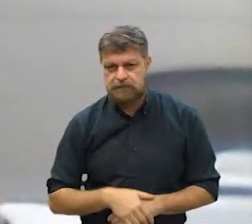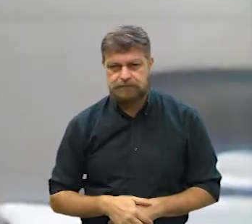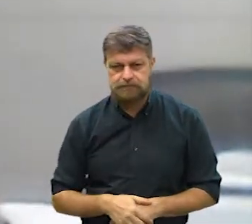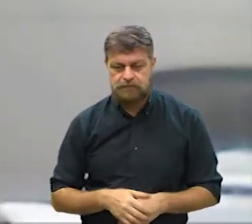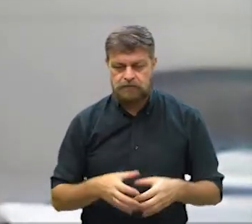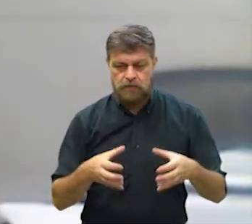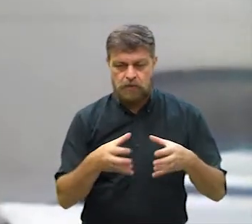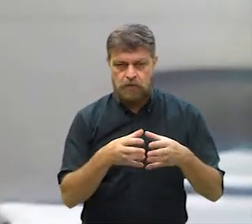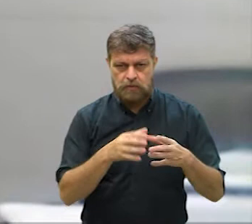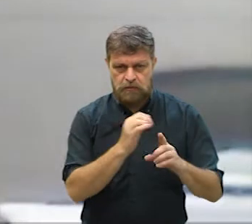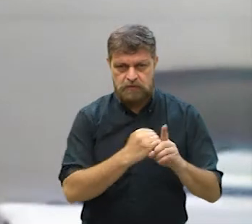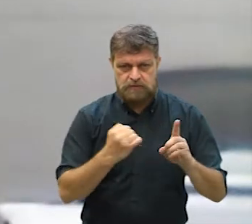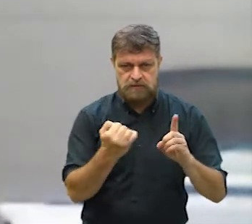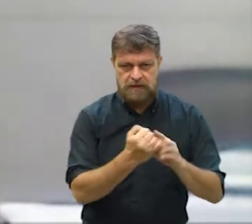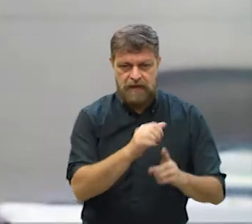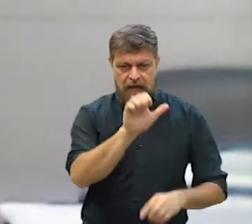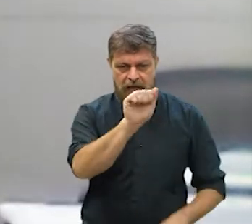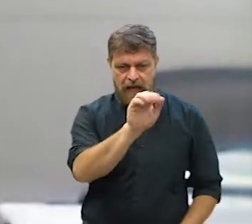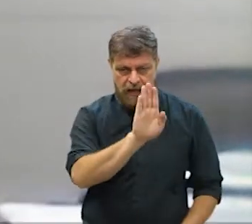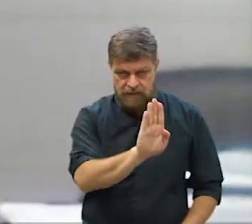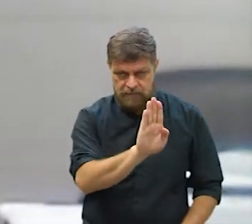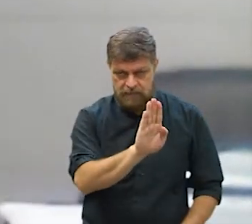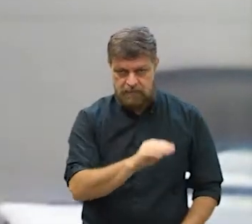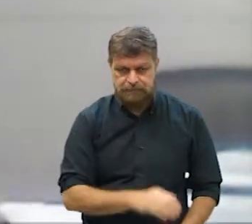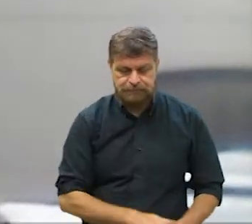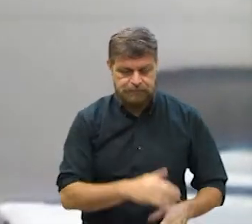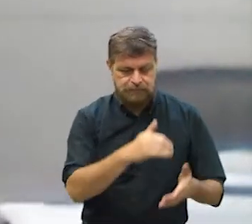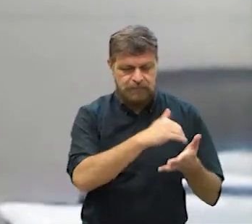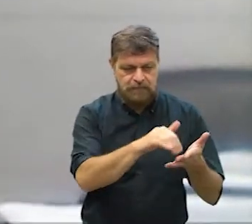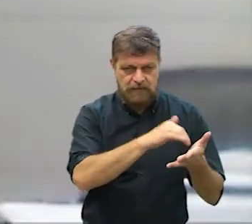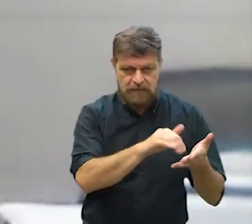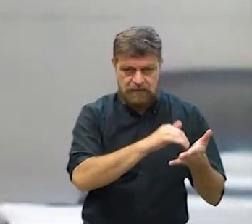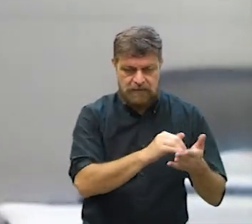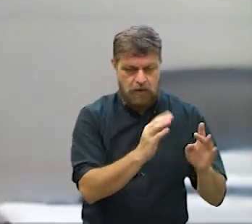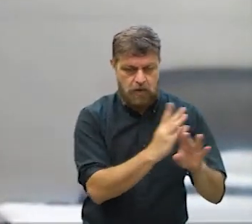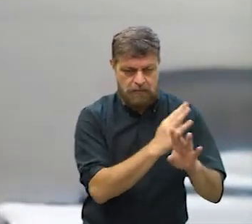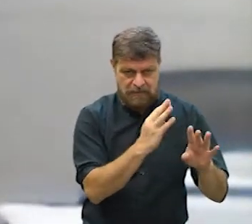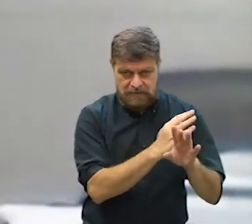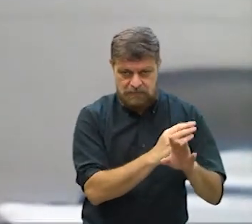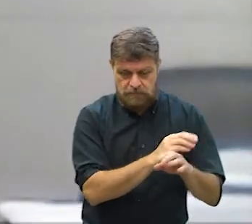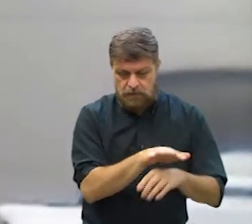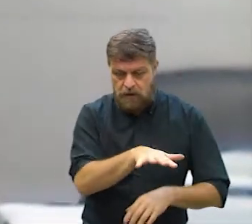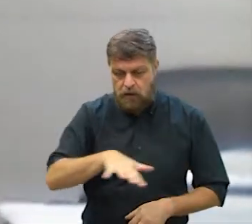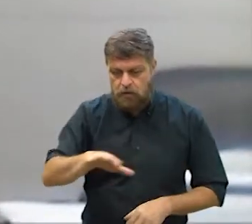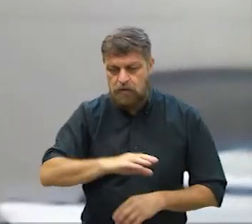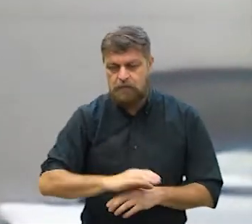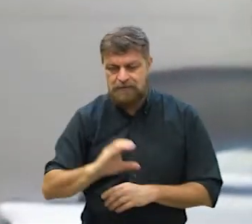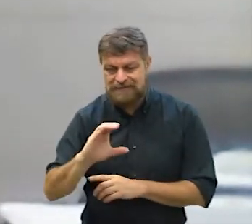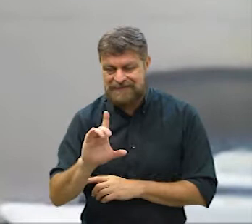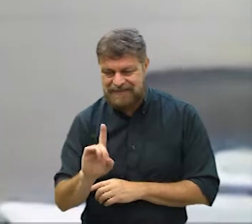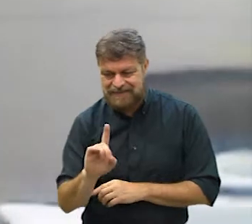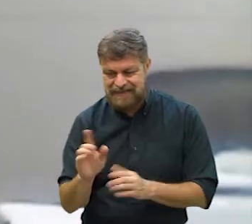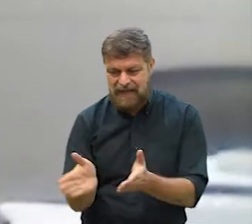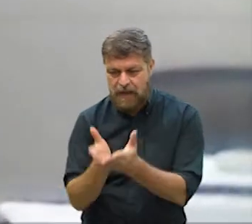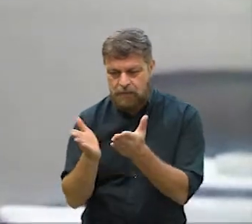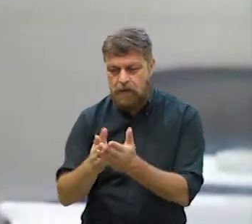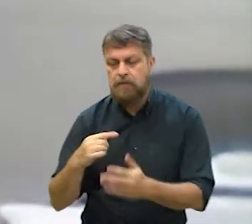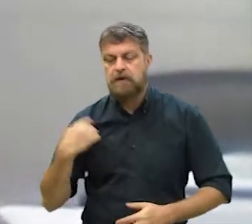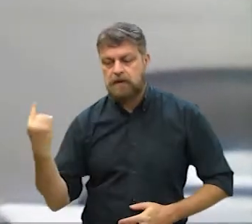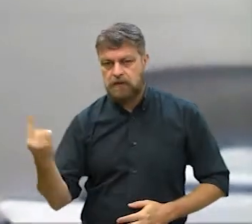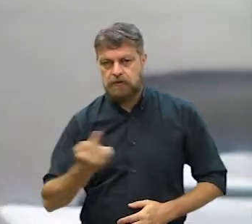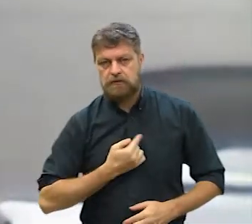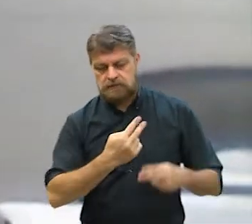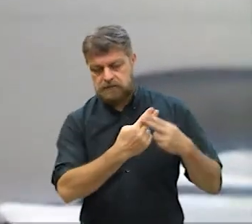A e B é a Secretaria de Urbanismo que vai cuidar. Classe C e D, essa é